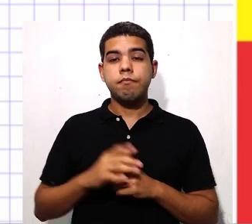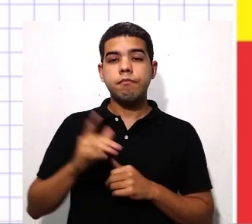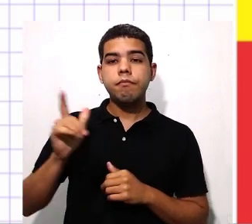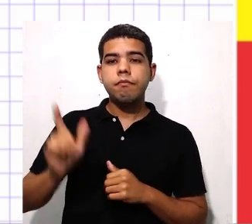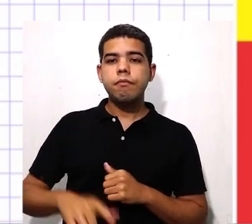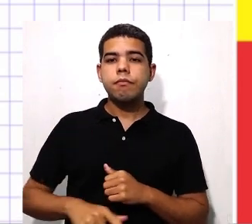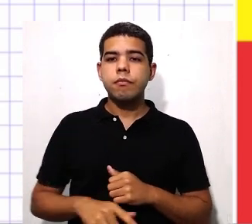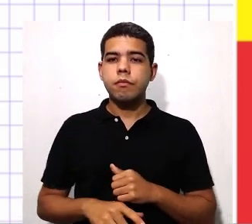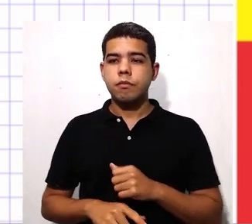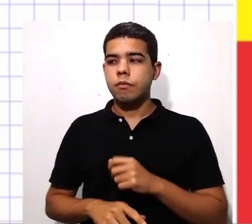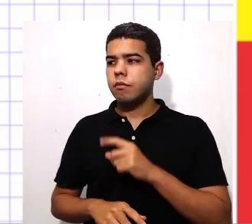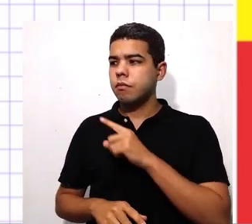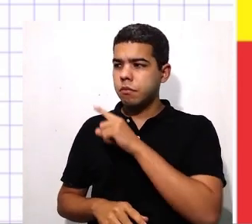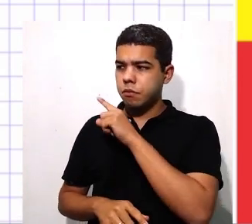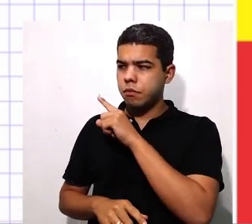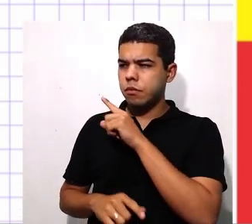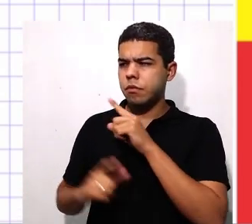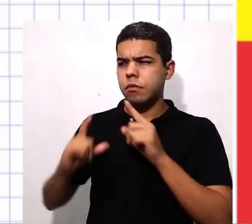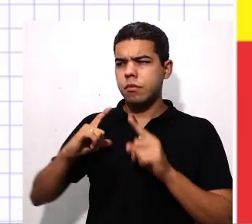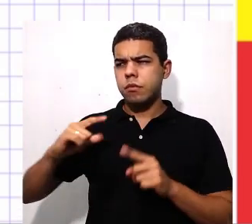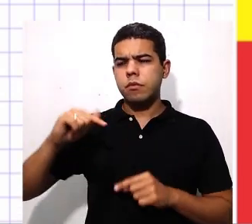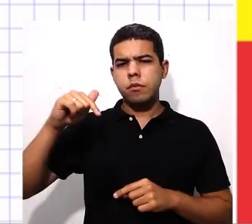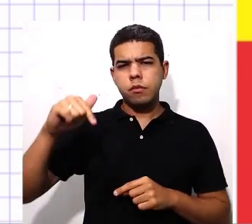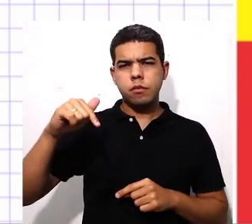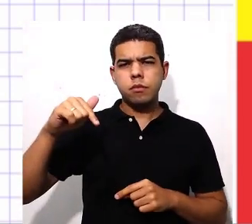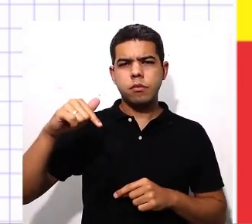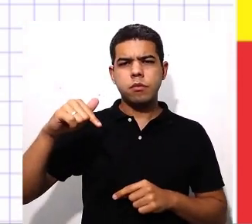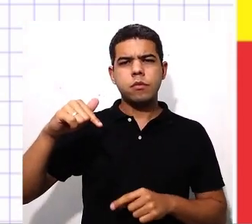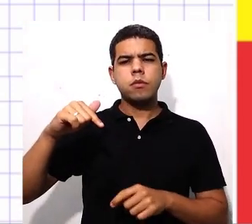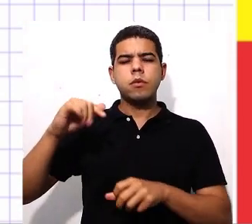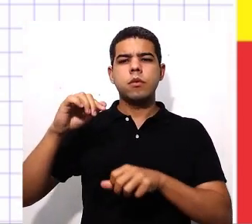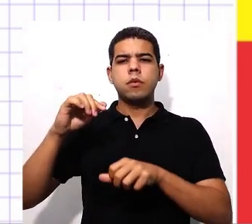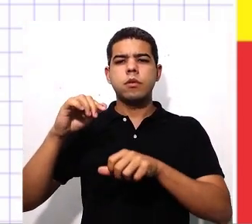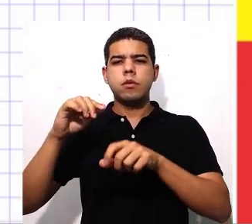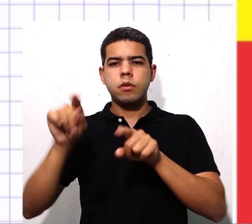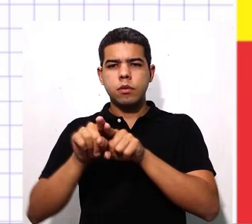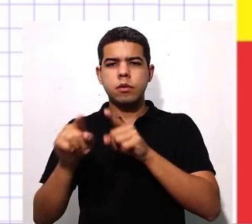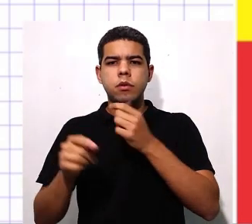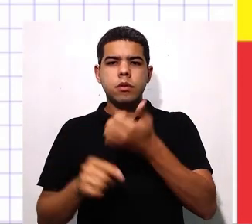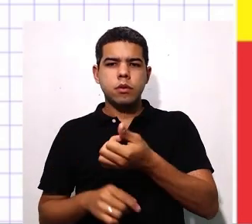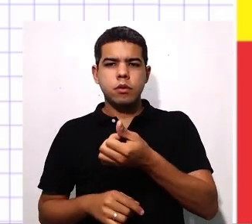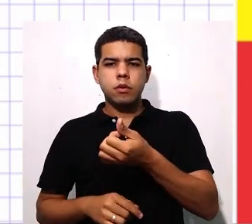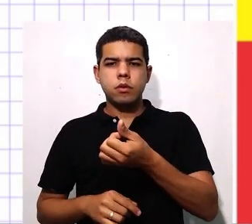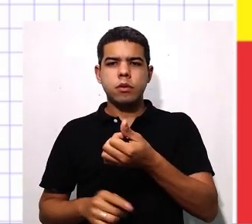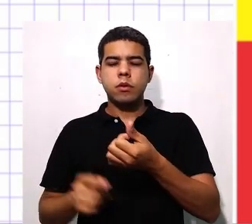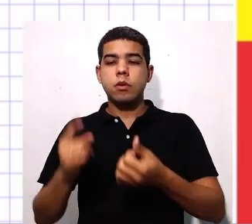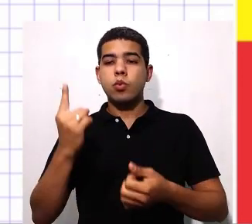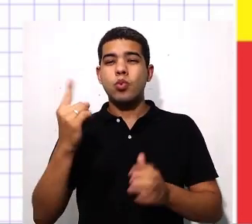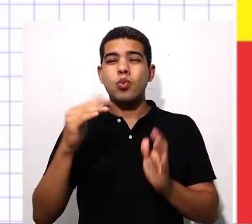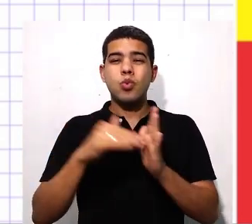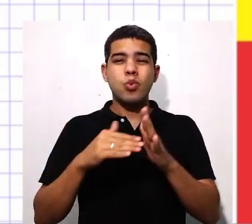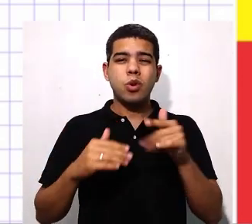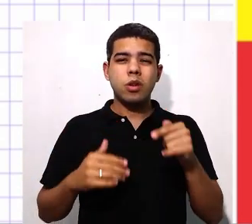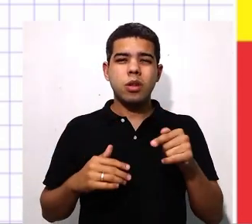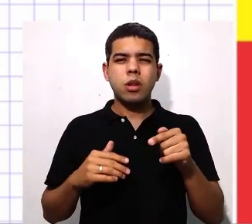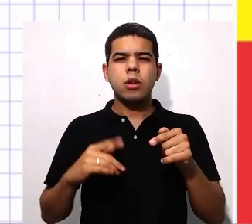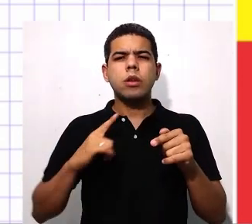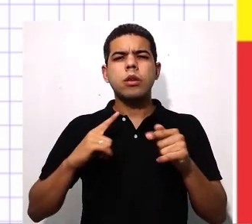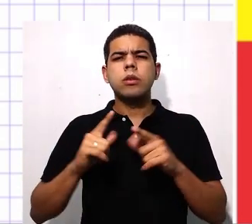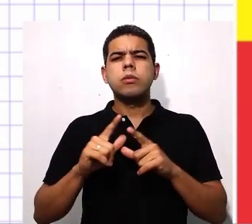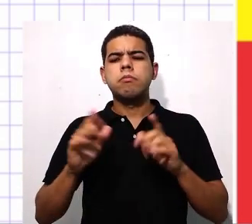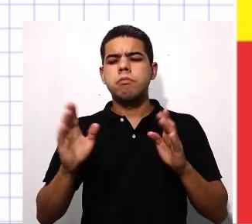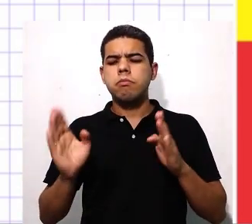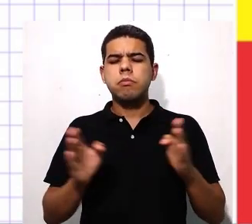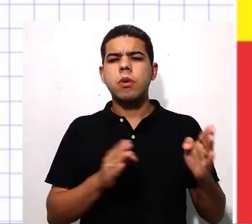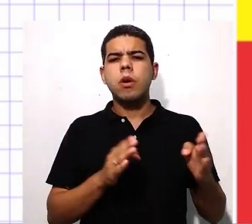ele está em 7 lá e 6. Só que de 1 para 7, quanto de espaço